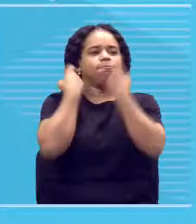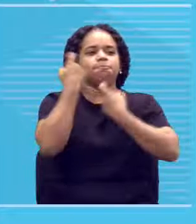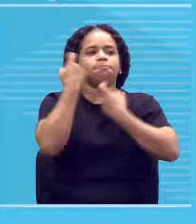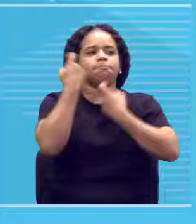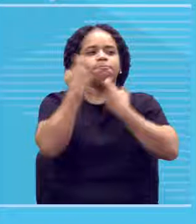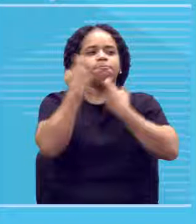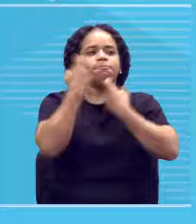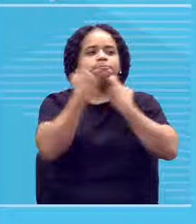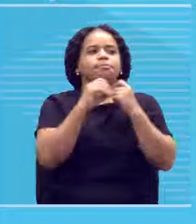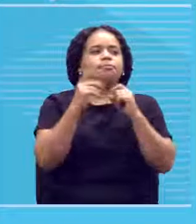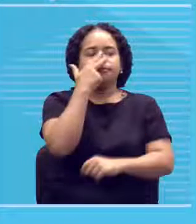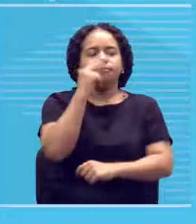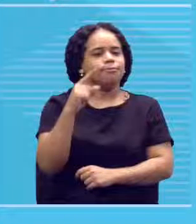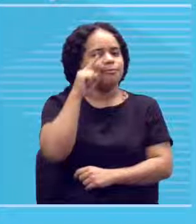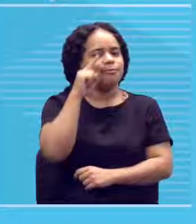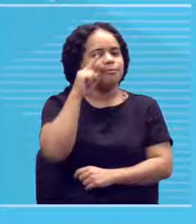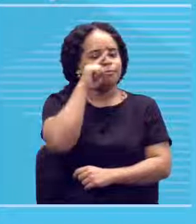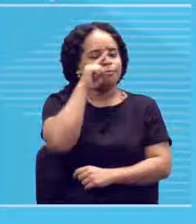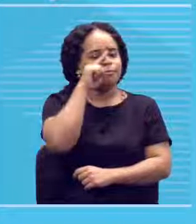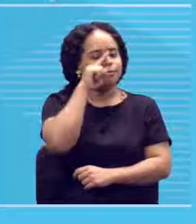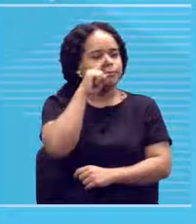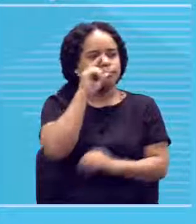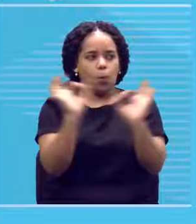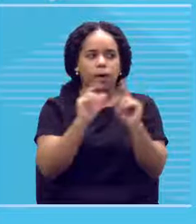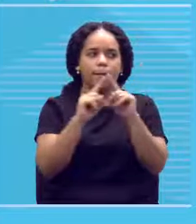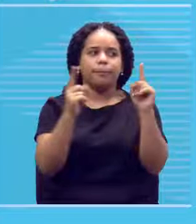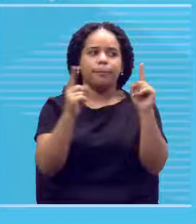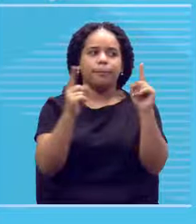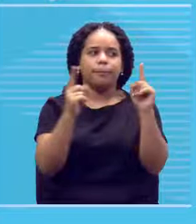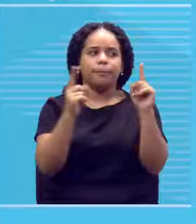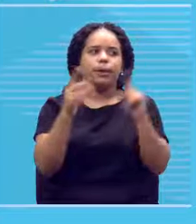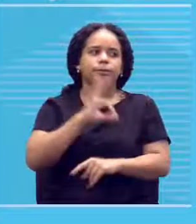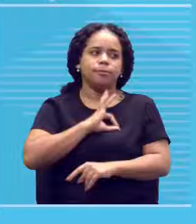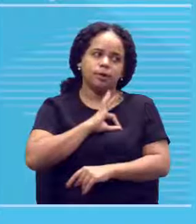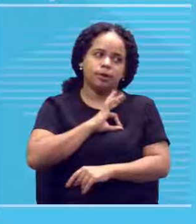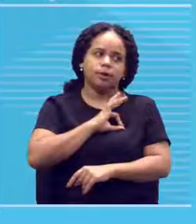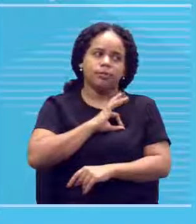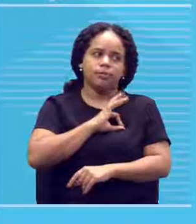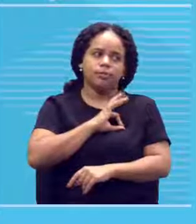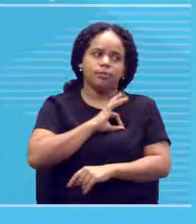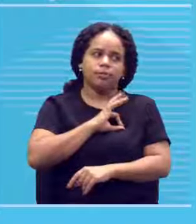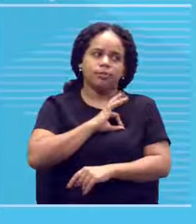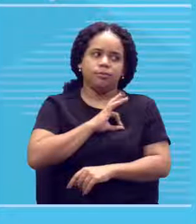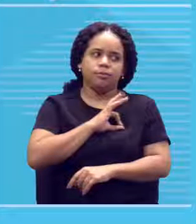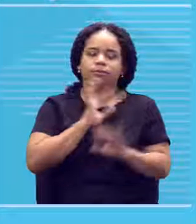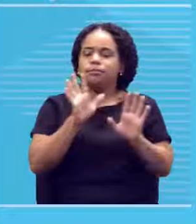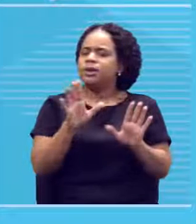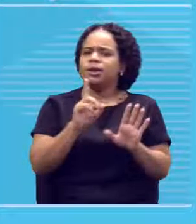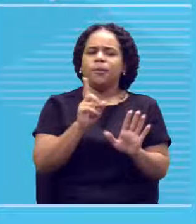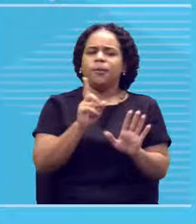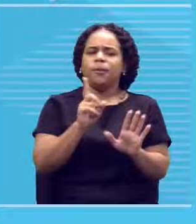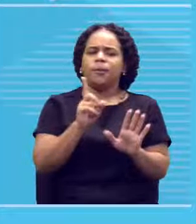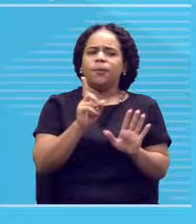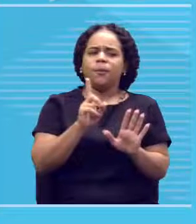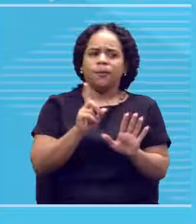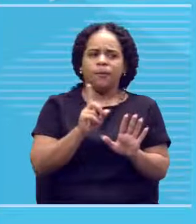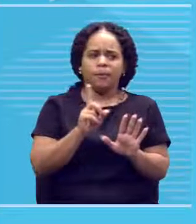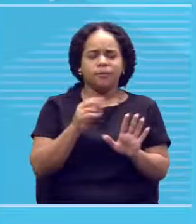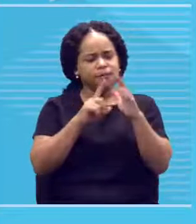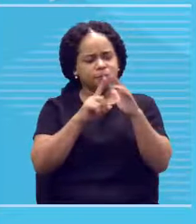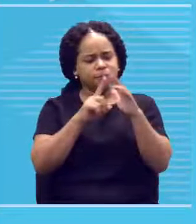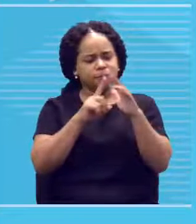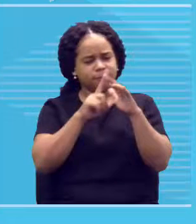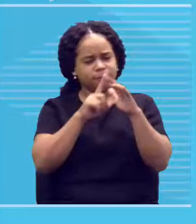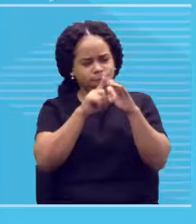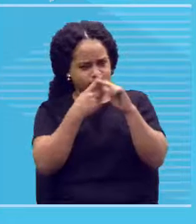preocupadas como se não existisse perigo algum mas o policial continuou não gente não não Vamos